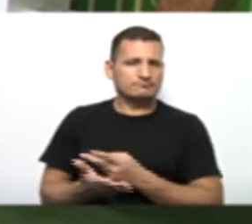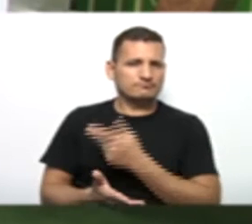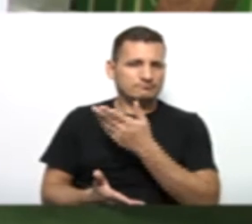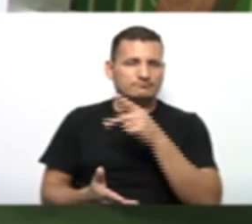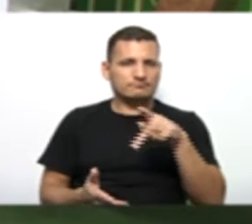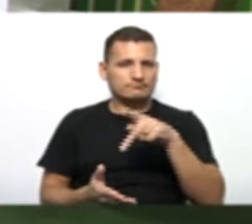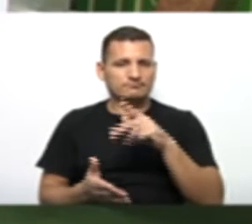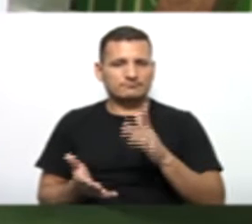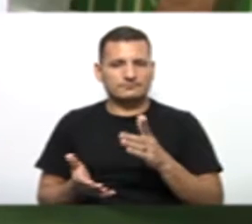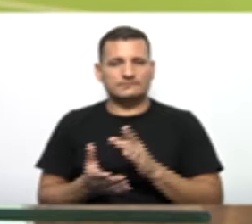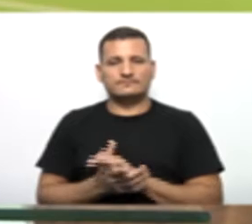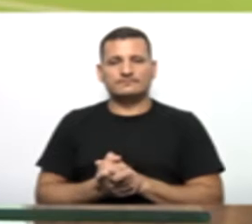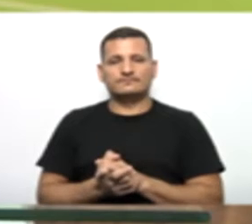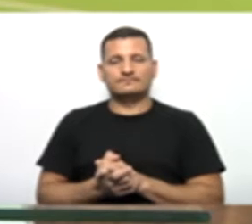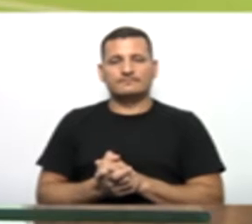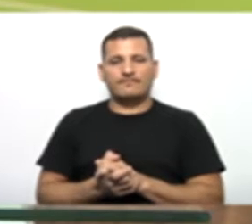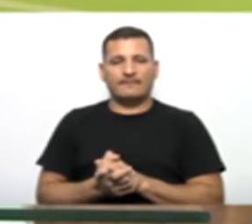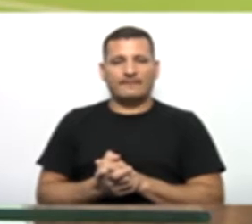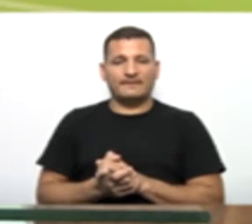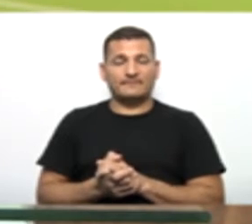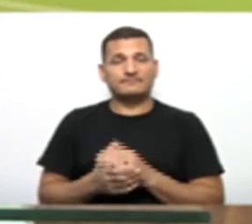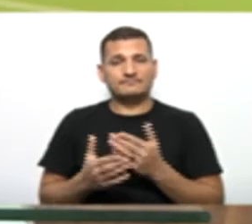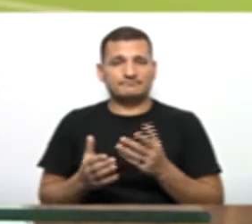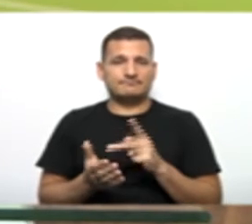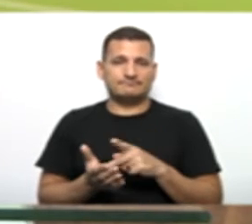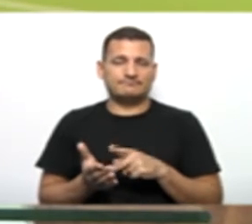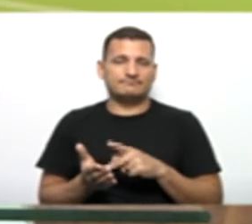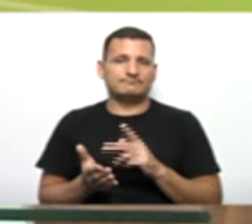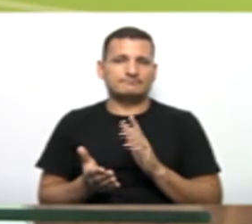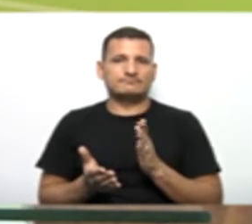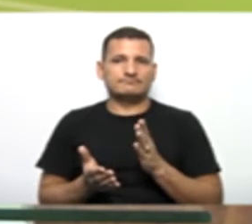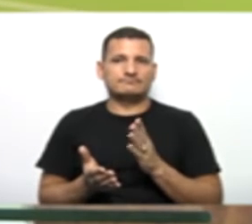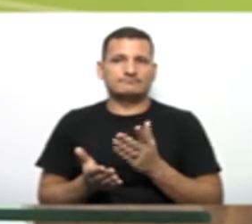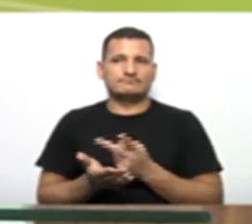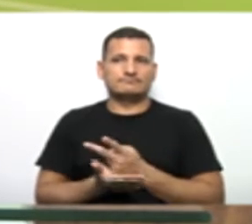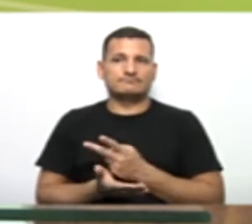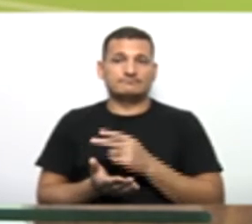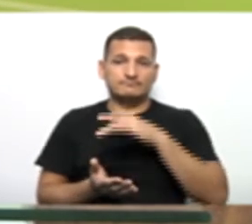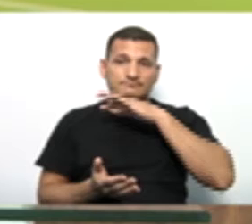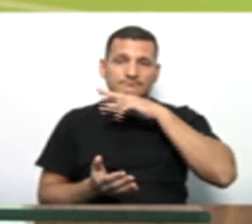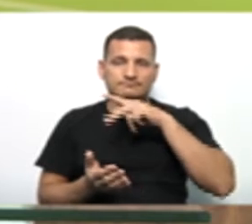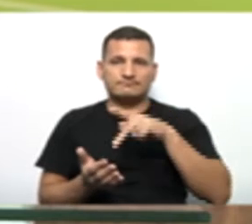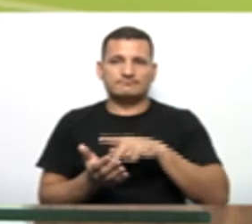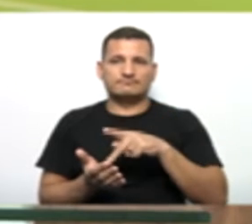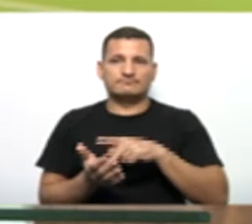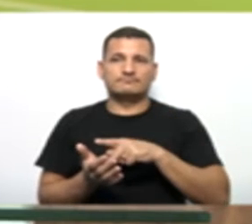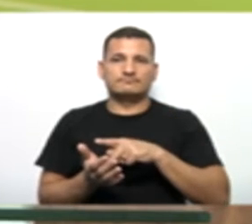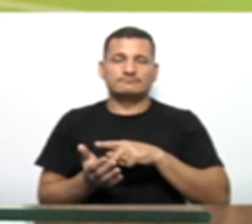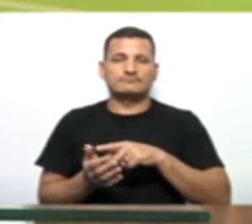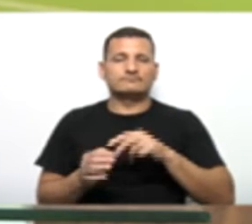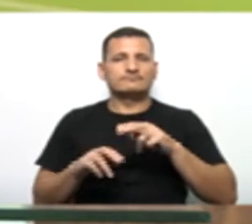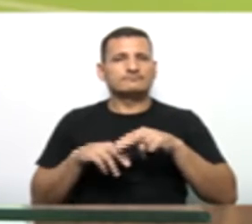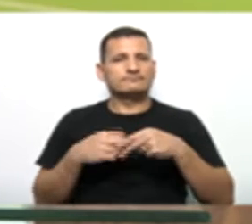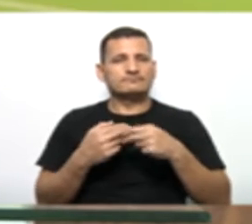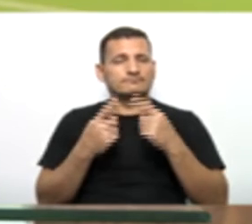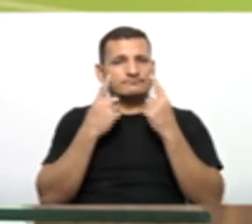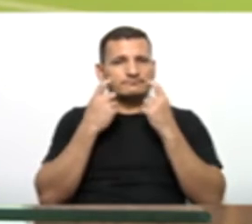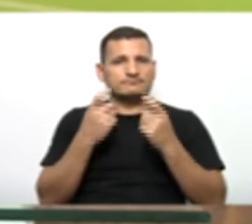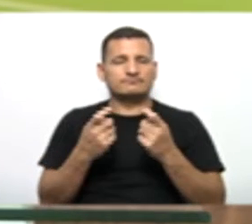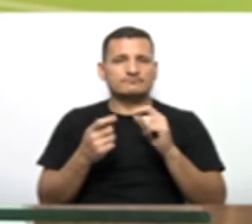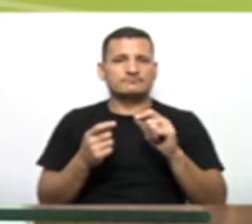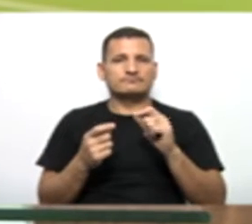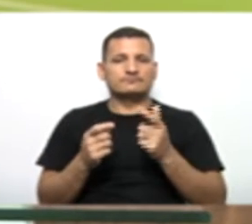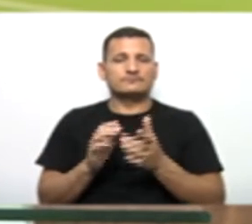é muito ruim, né, quando isso acontece. Por isso é interessante a gente observar